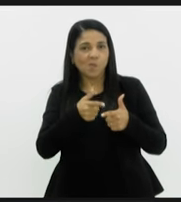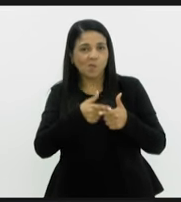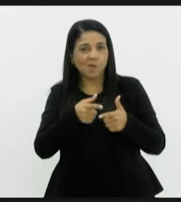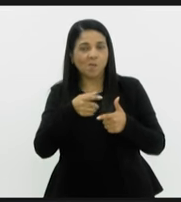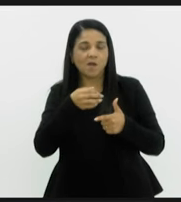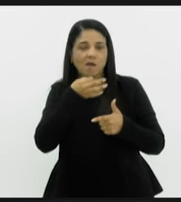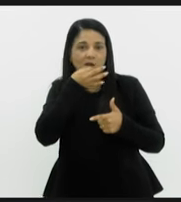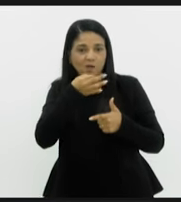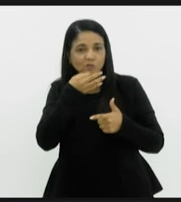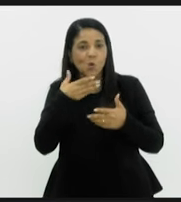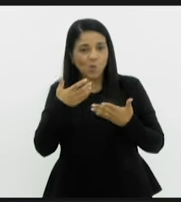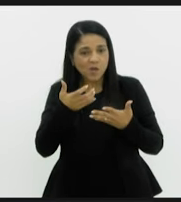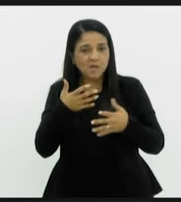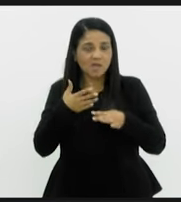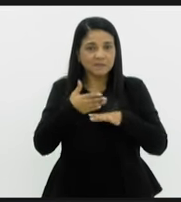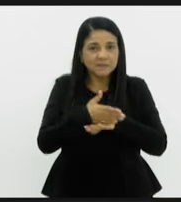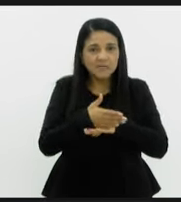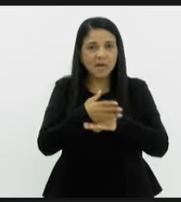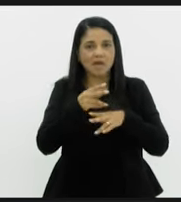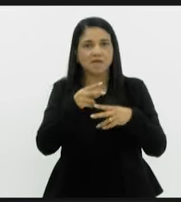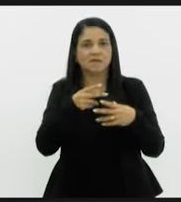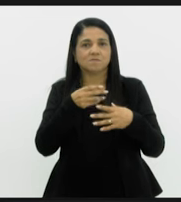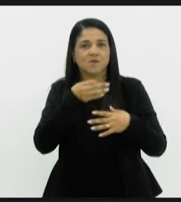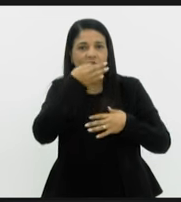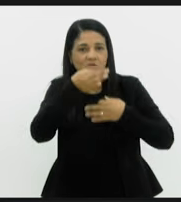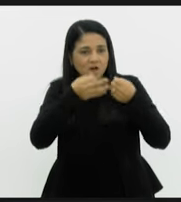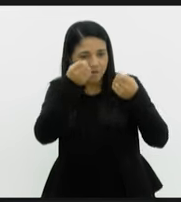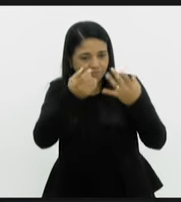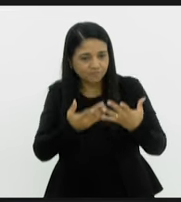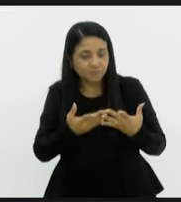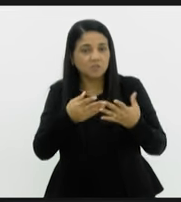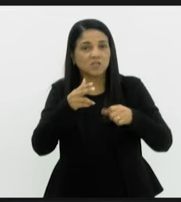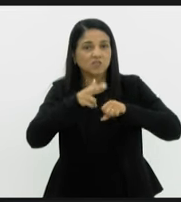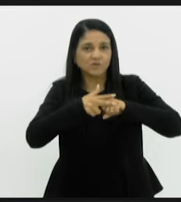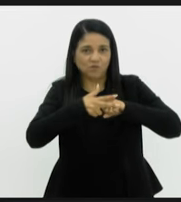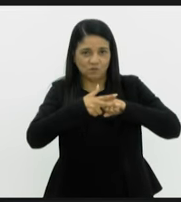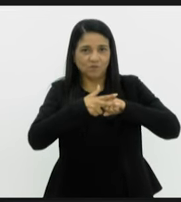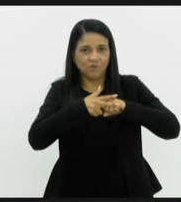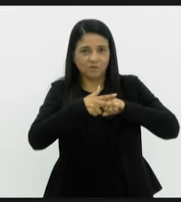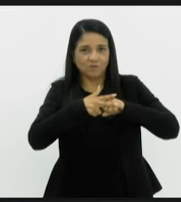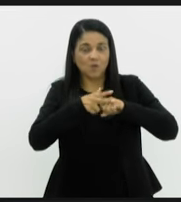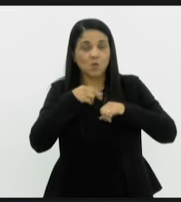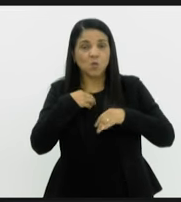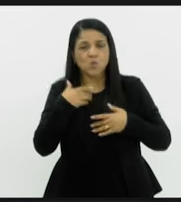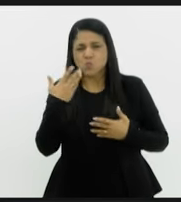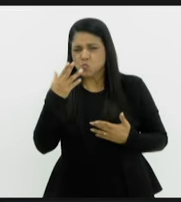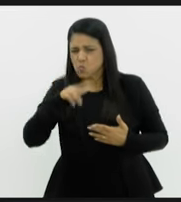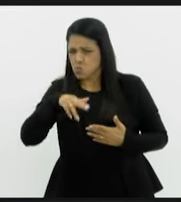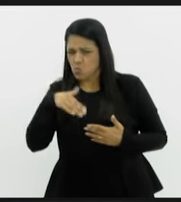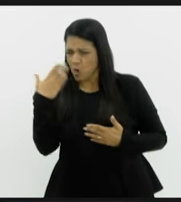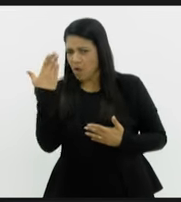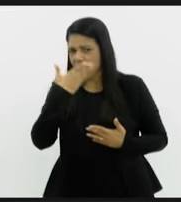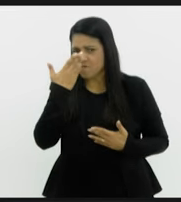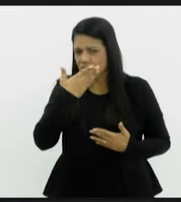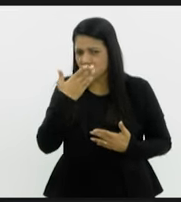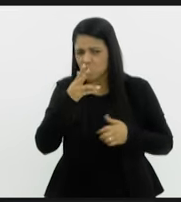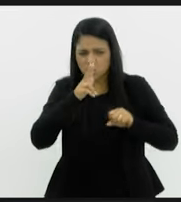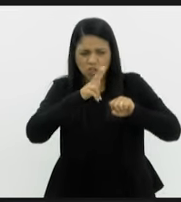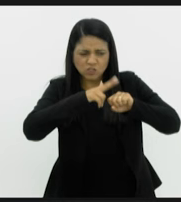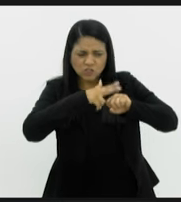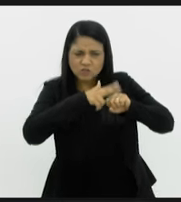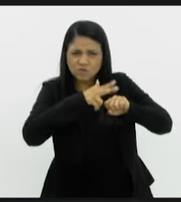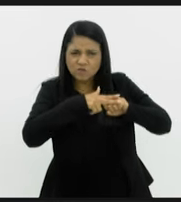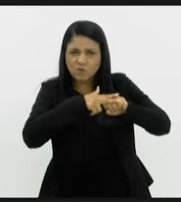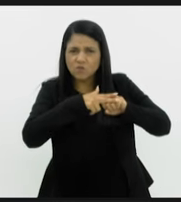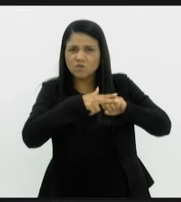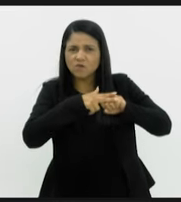eu queria entrar falando de viúvas. Eu não me lembro ter visto a deputada quando as viúvas por ato de